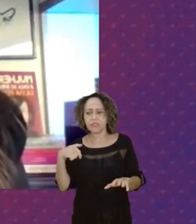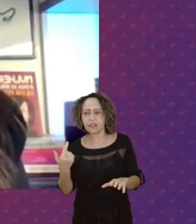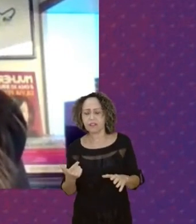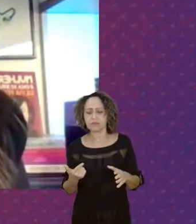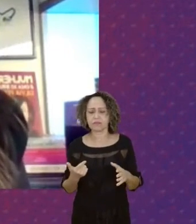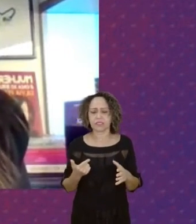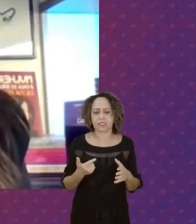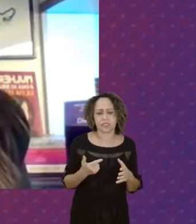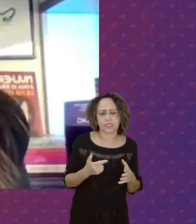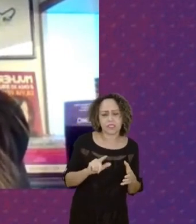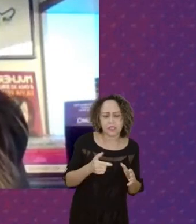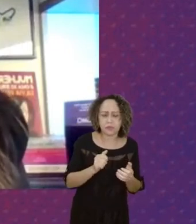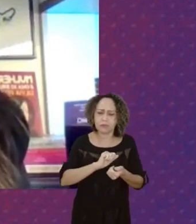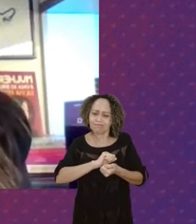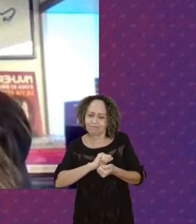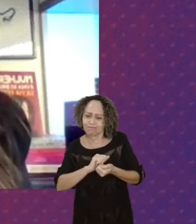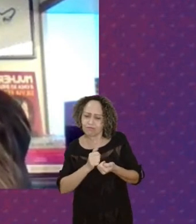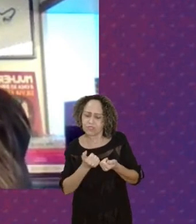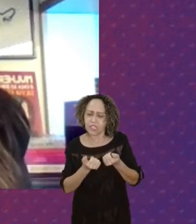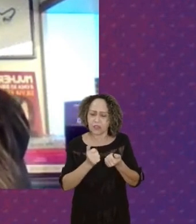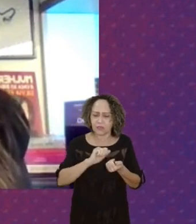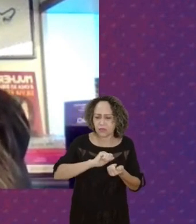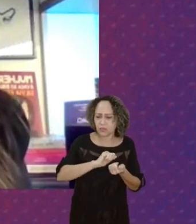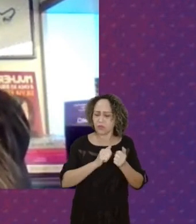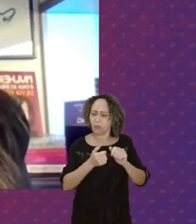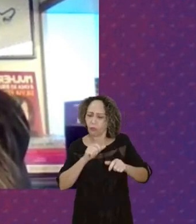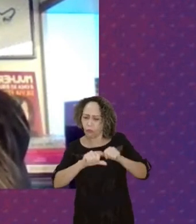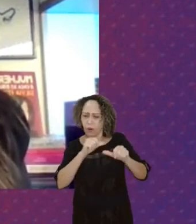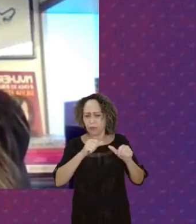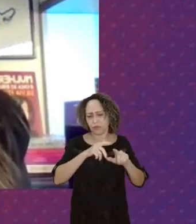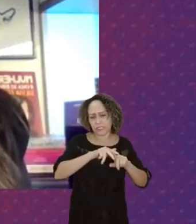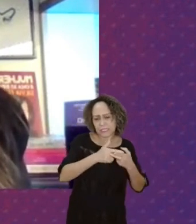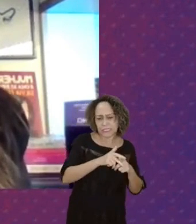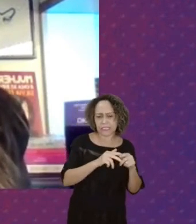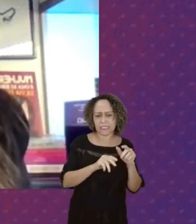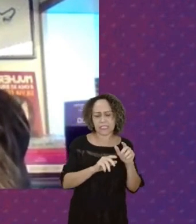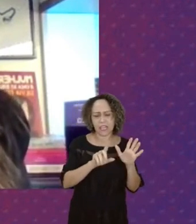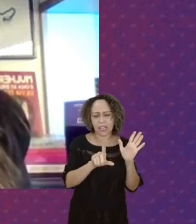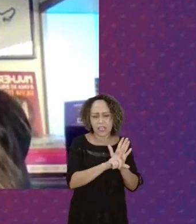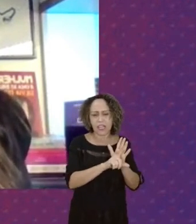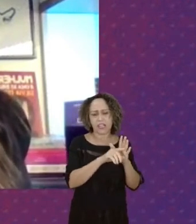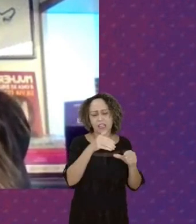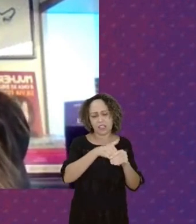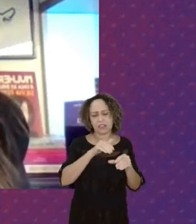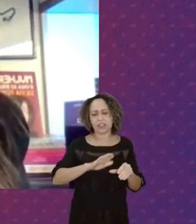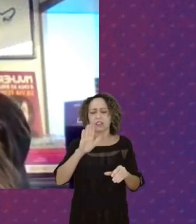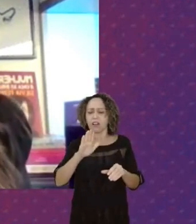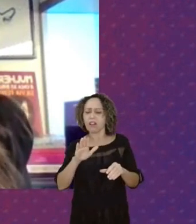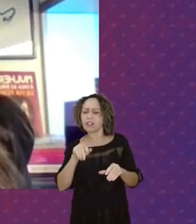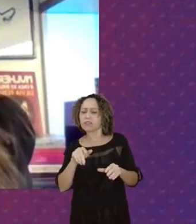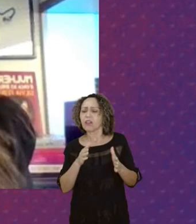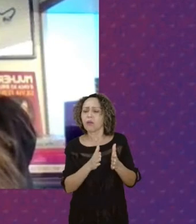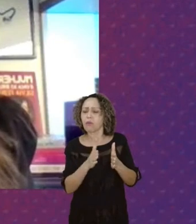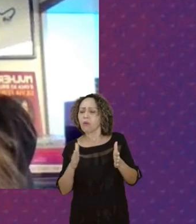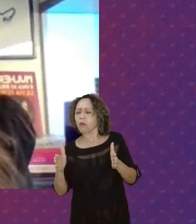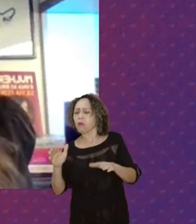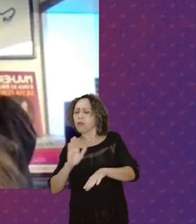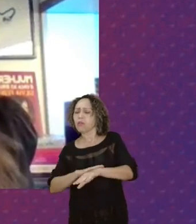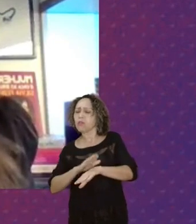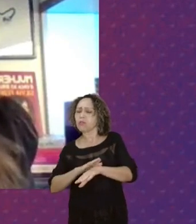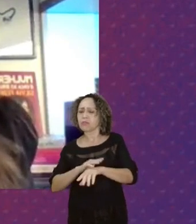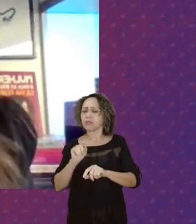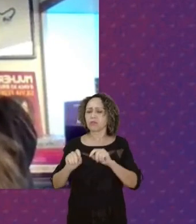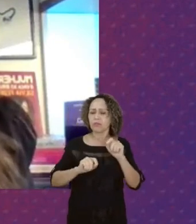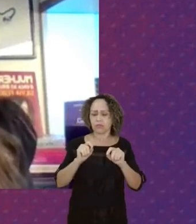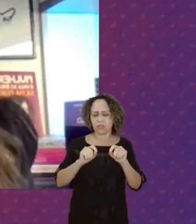uma mini-reforma eleitoral em 2015, por conta da diminuição do tempo oficial de